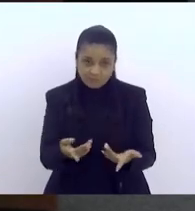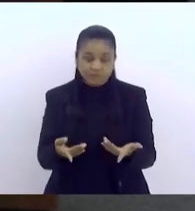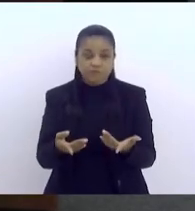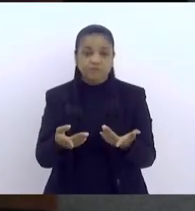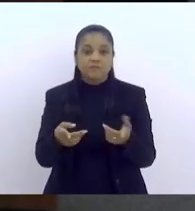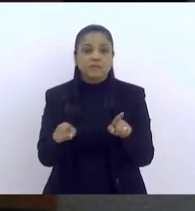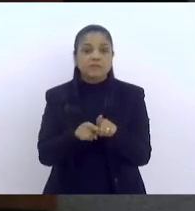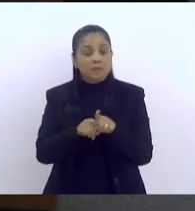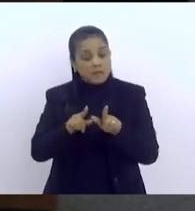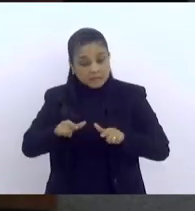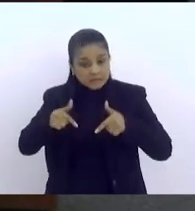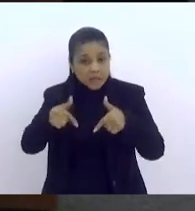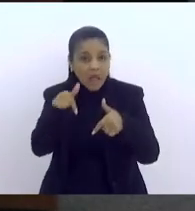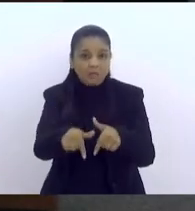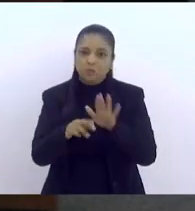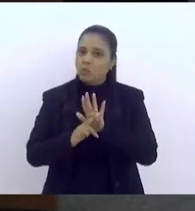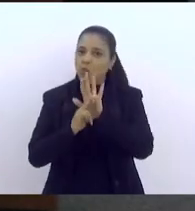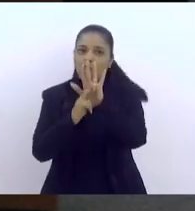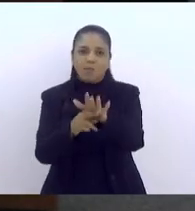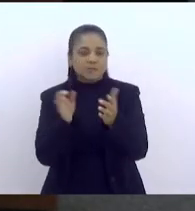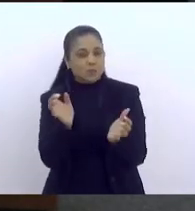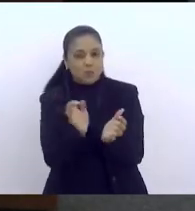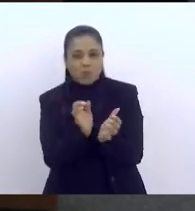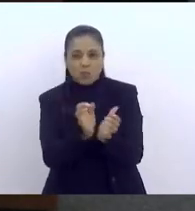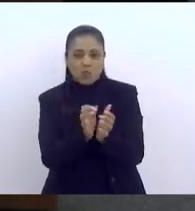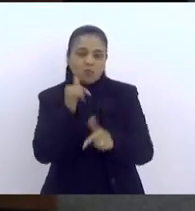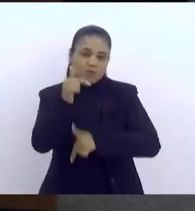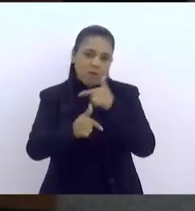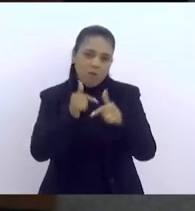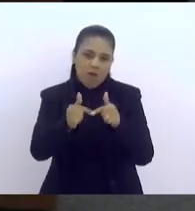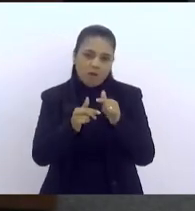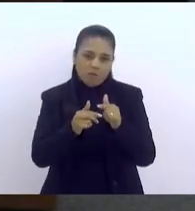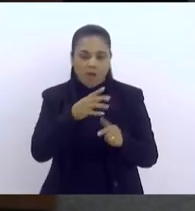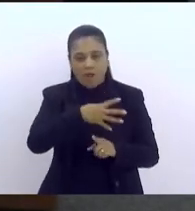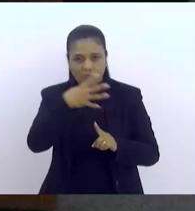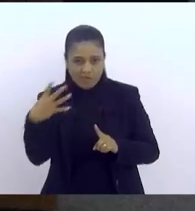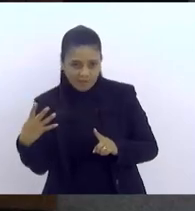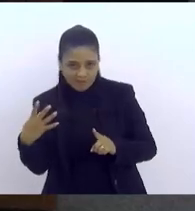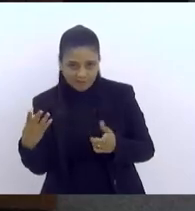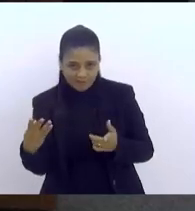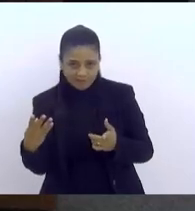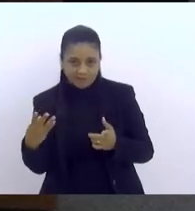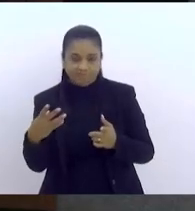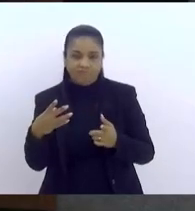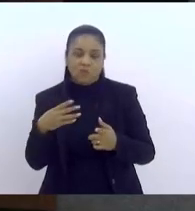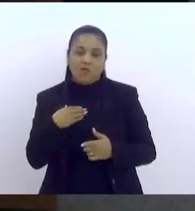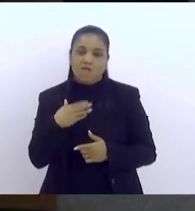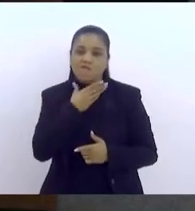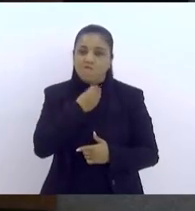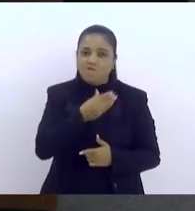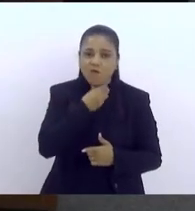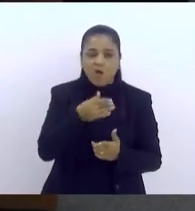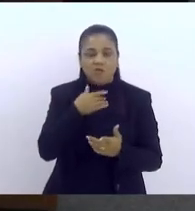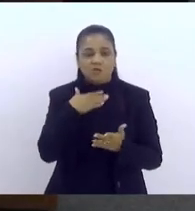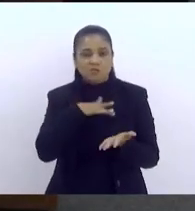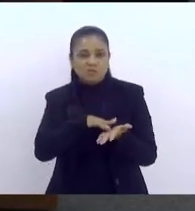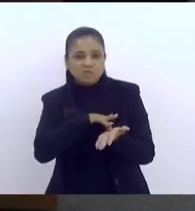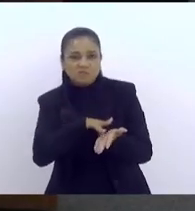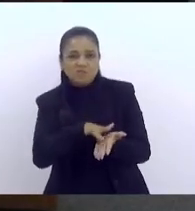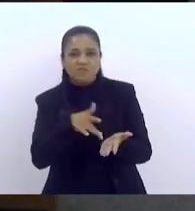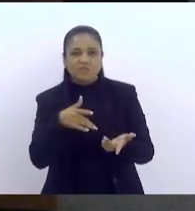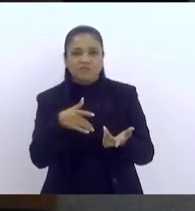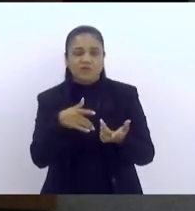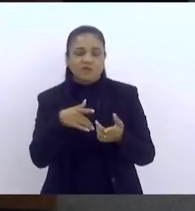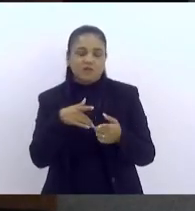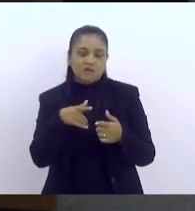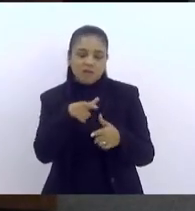ato não representa o trabalho do Grupo Arco-Íris. Por isso que eu digo que é farsa. É fácil ignorar a contribuição dessa entidade para o